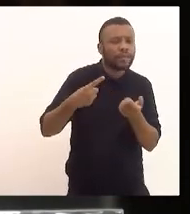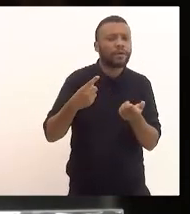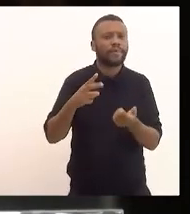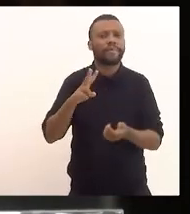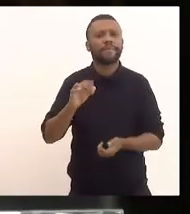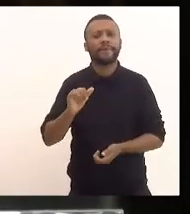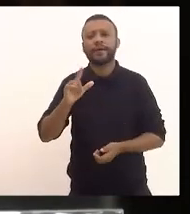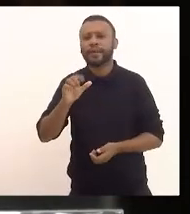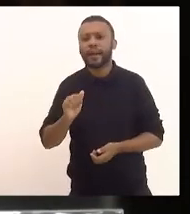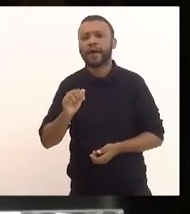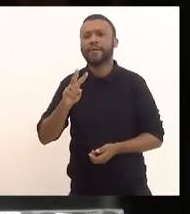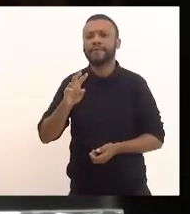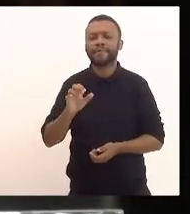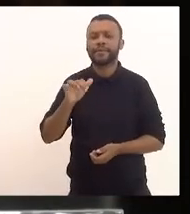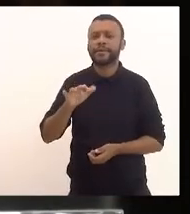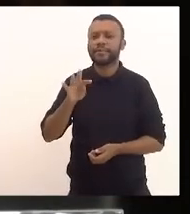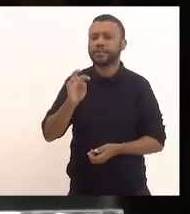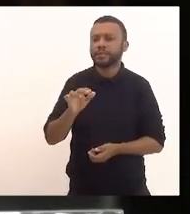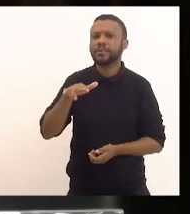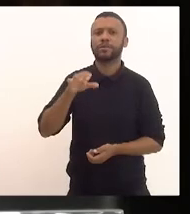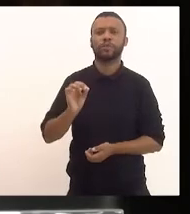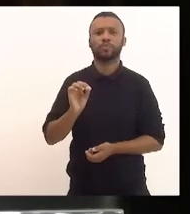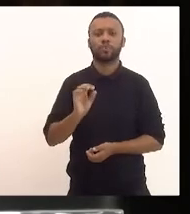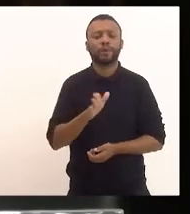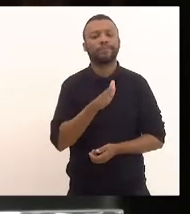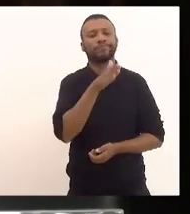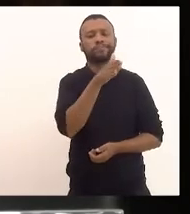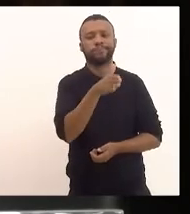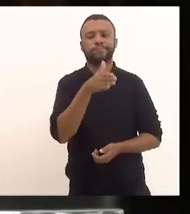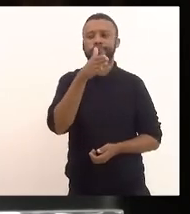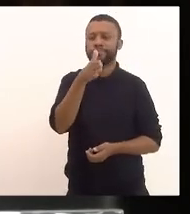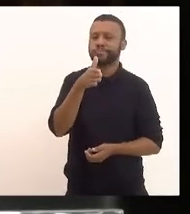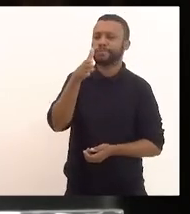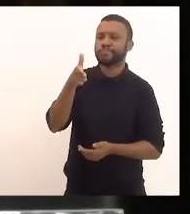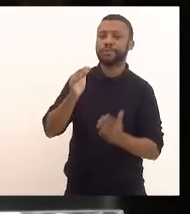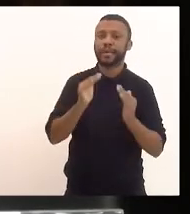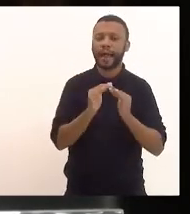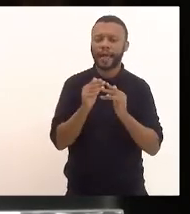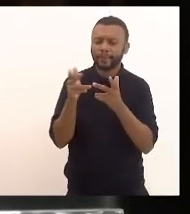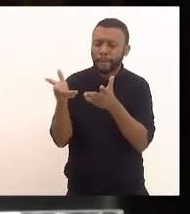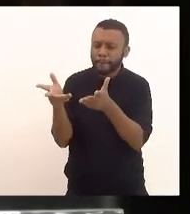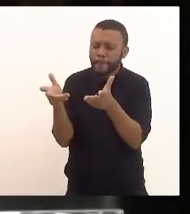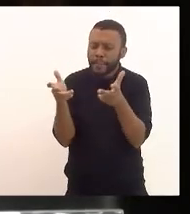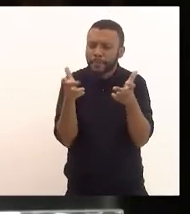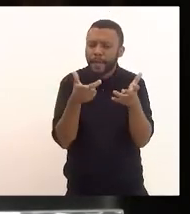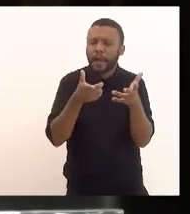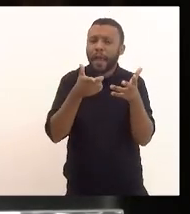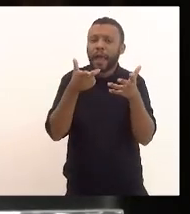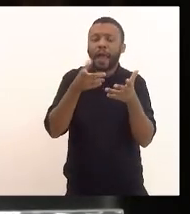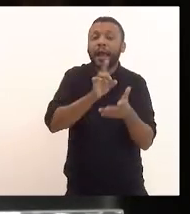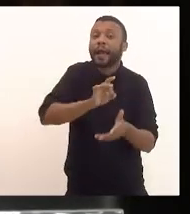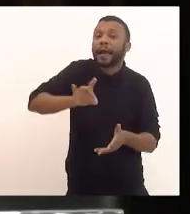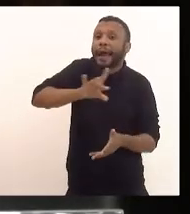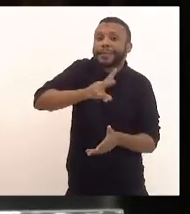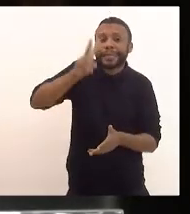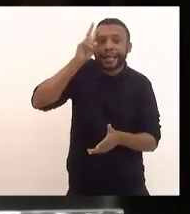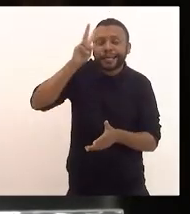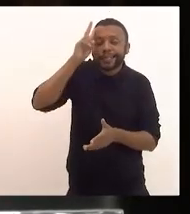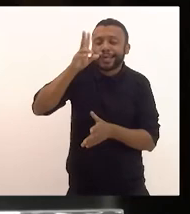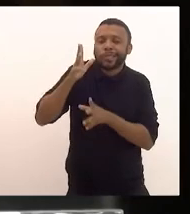etc e é de casa em casa para perceber cada drama que uma família vivia o que um ser humano